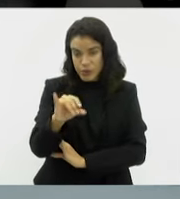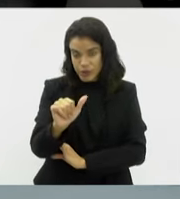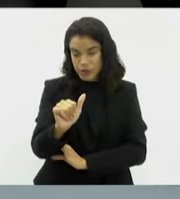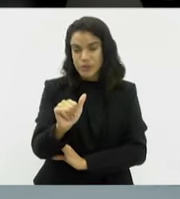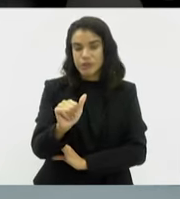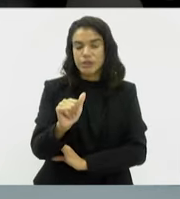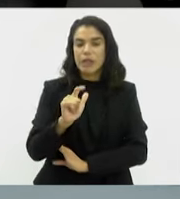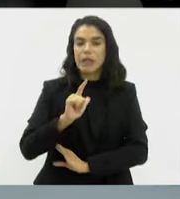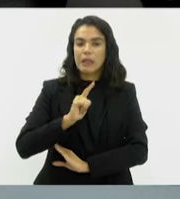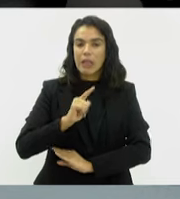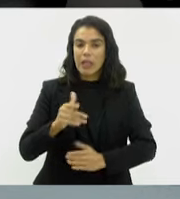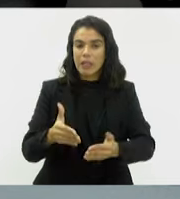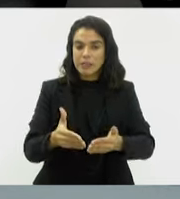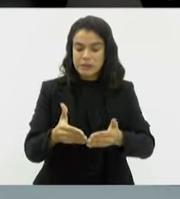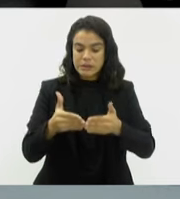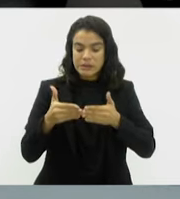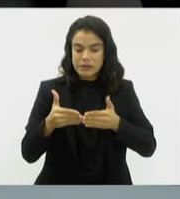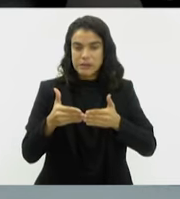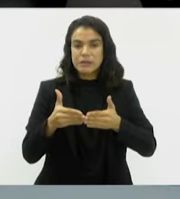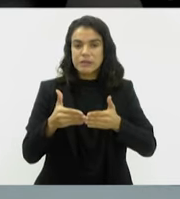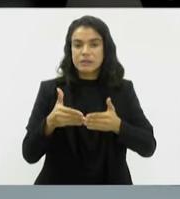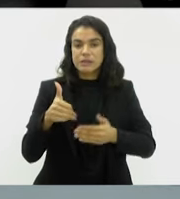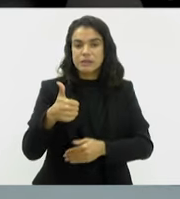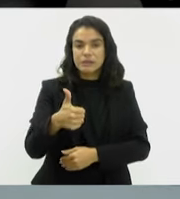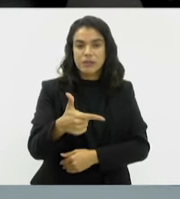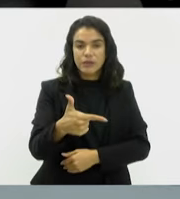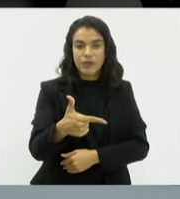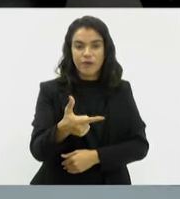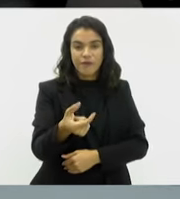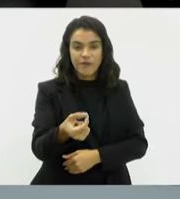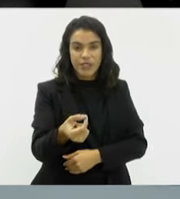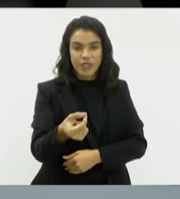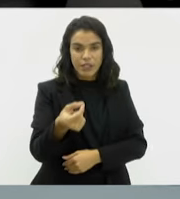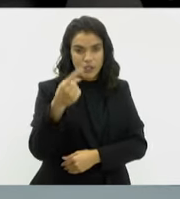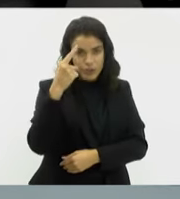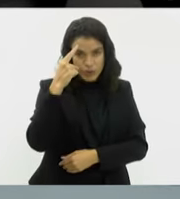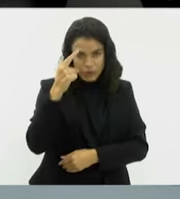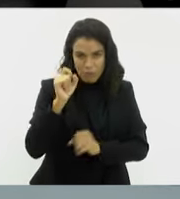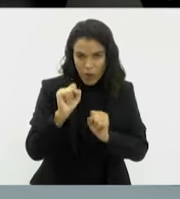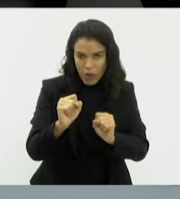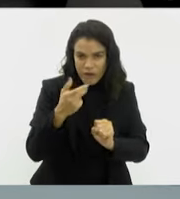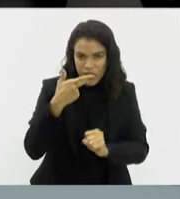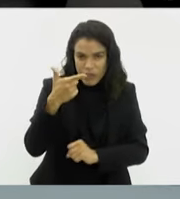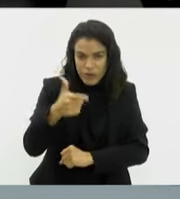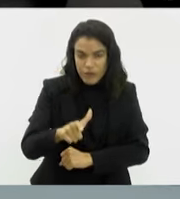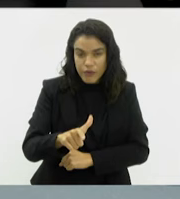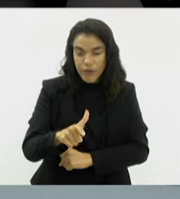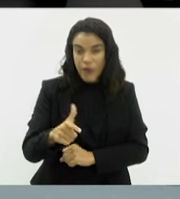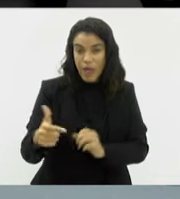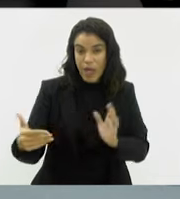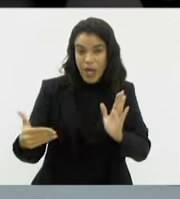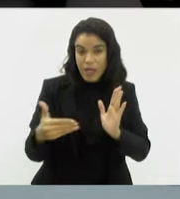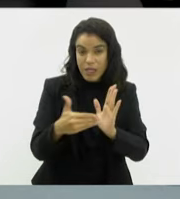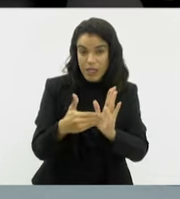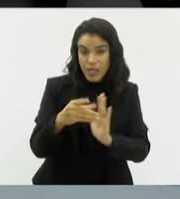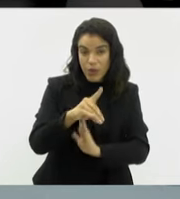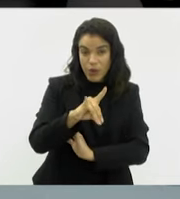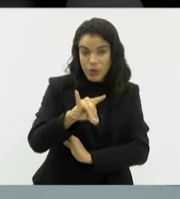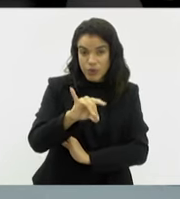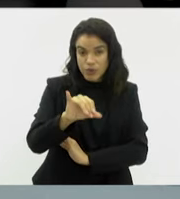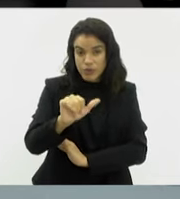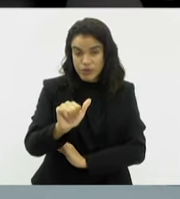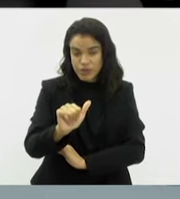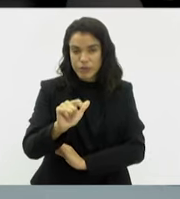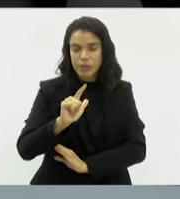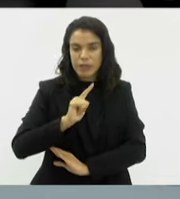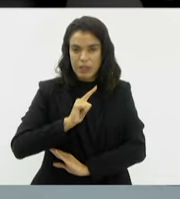existe a licença de 120 dias. Desculpa, pode repetir? Até a presente data,